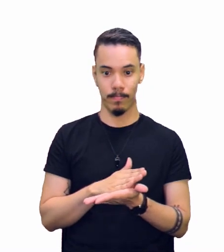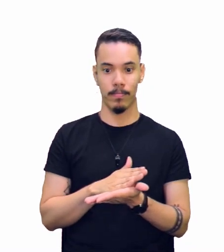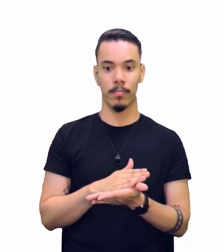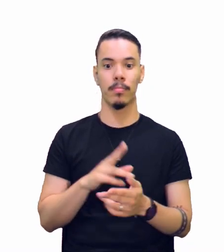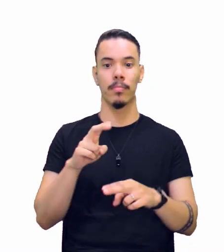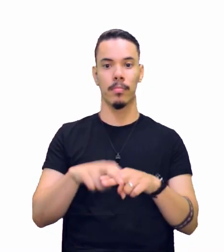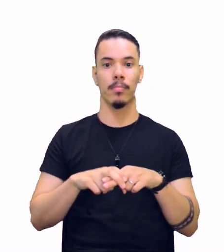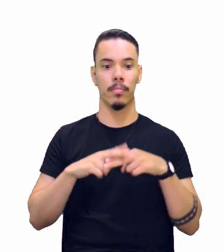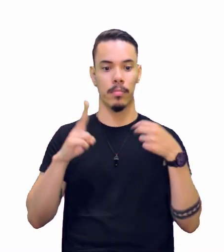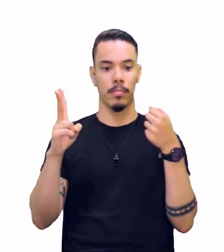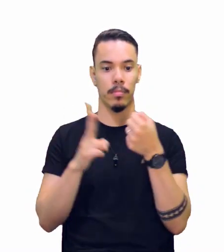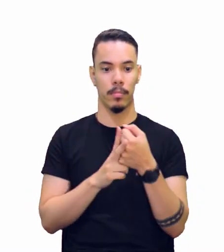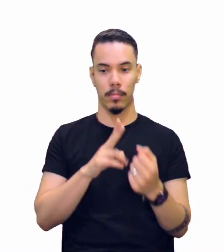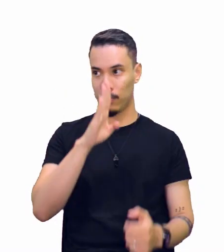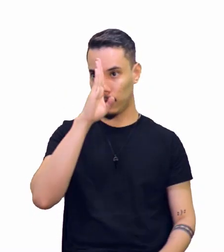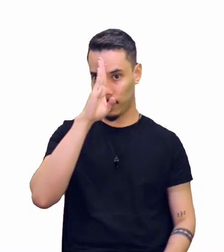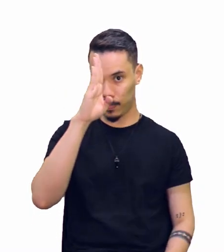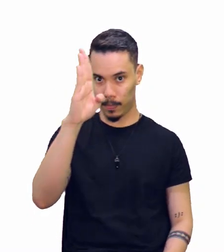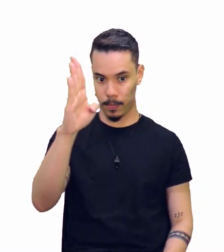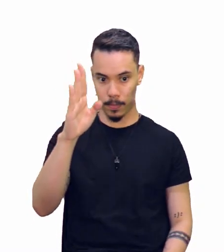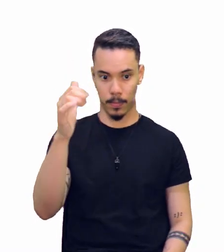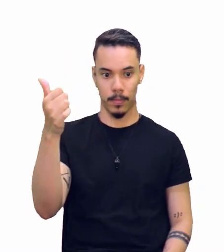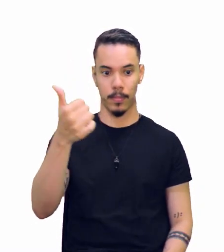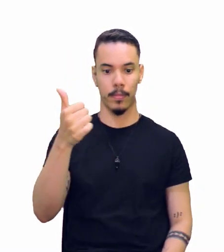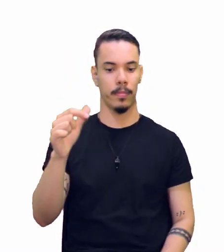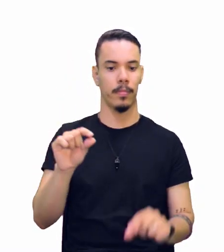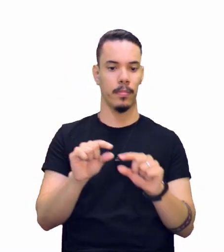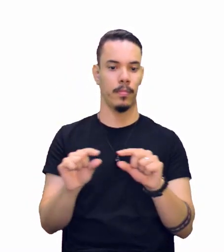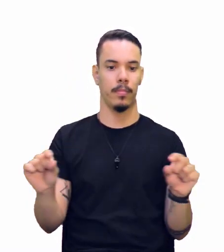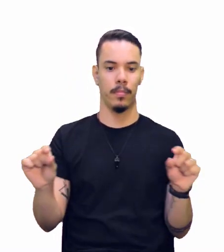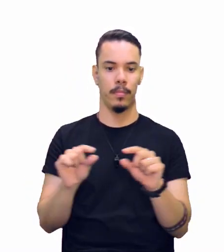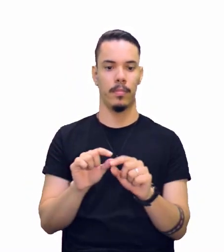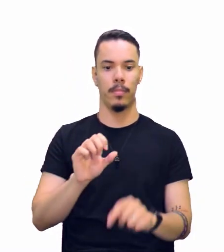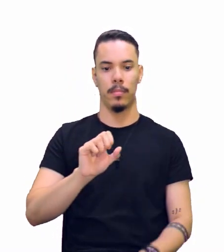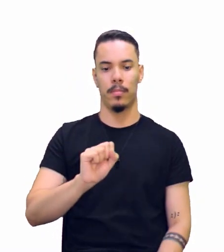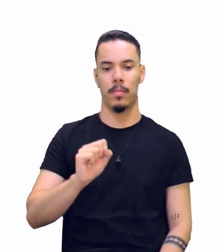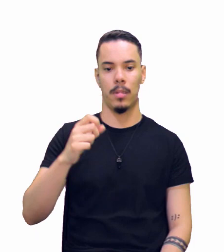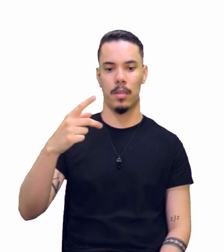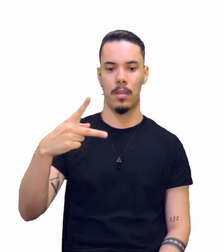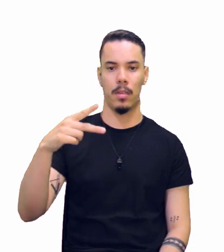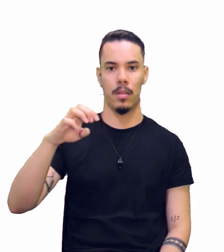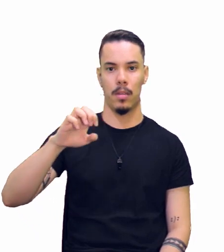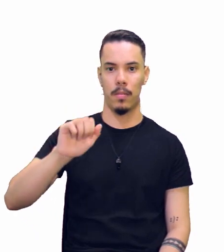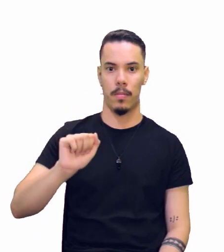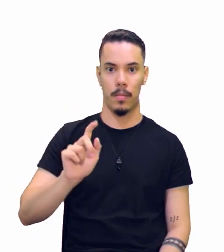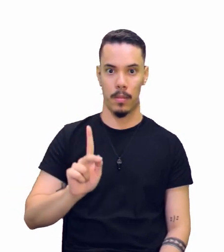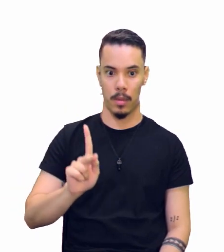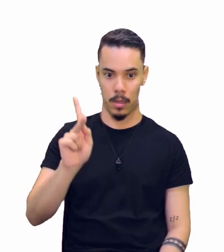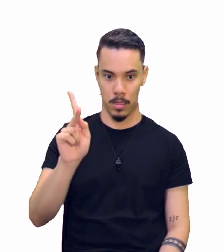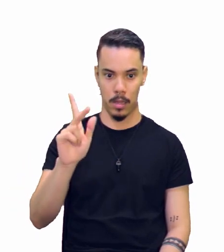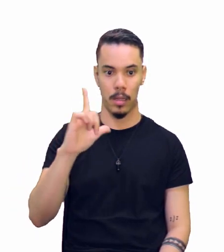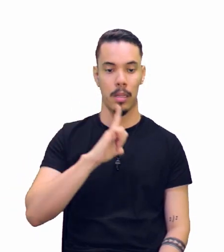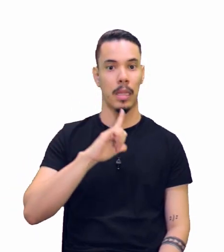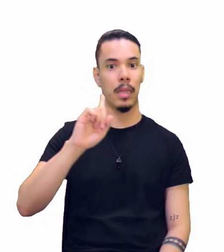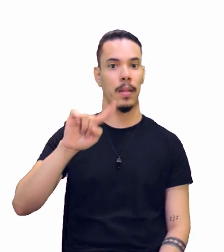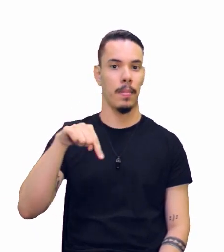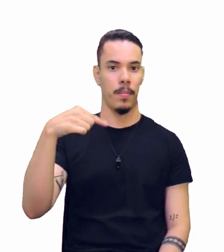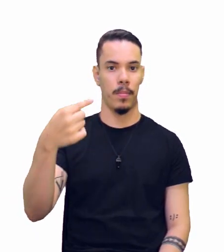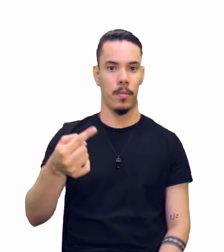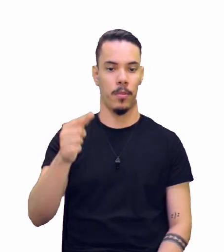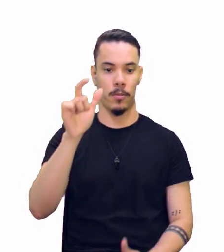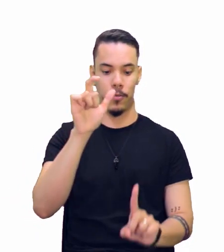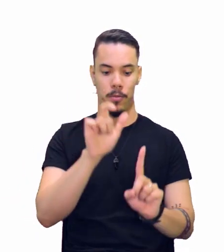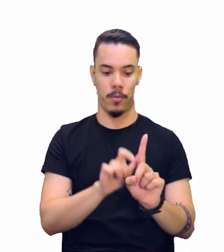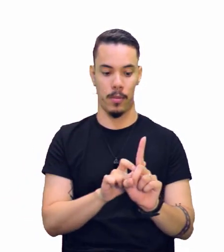O verbo principal dessa primeira frase é o speak. E ele vem depois do meu sujeito.